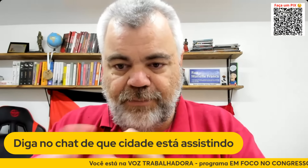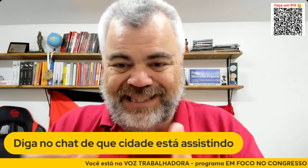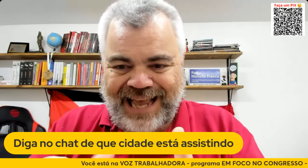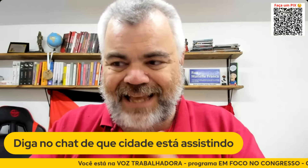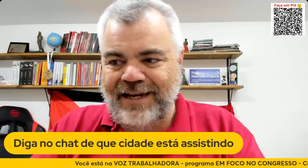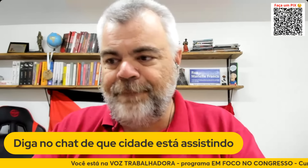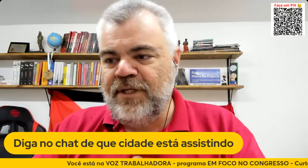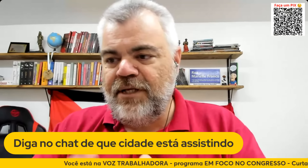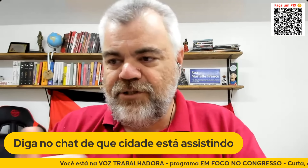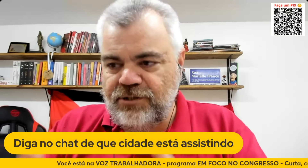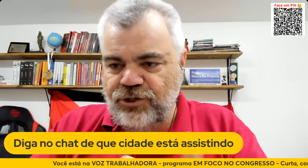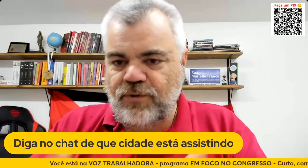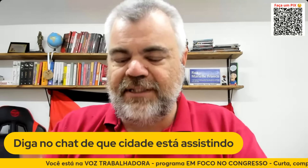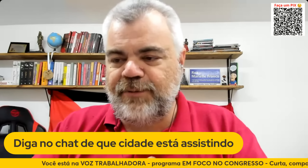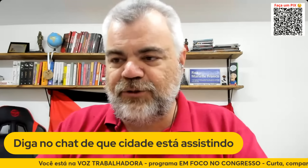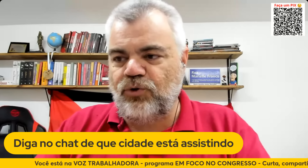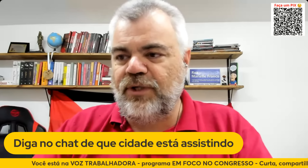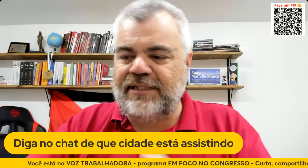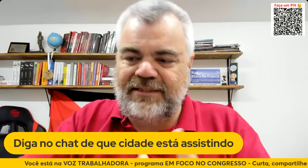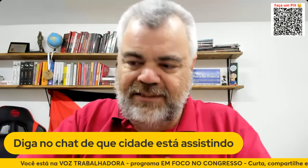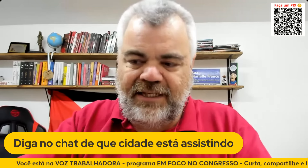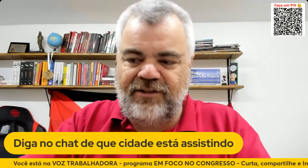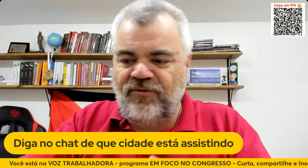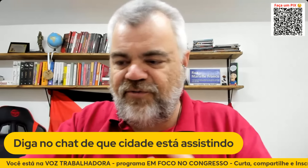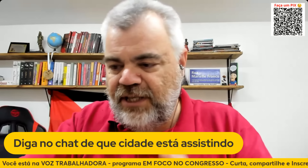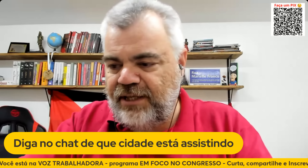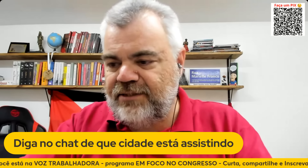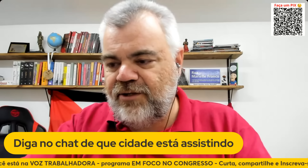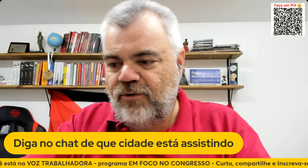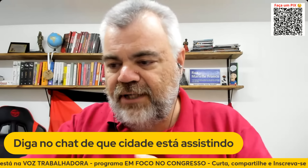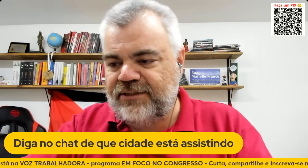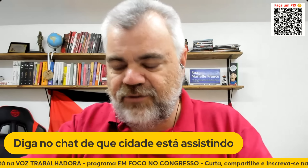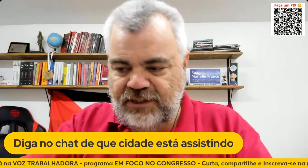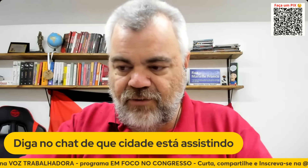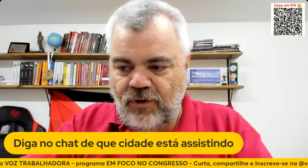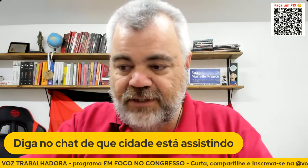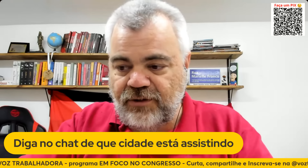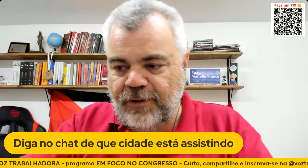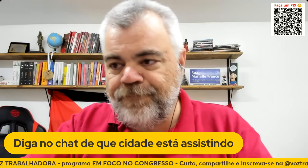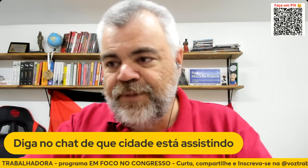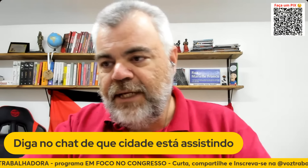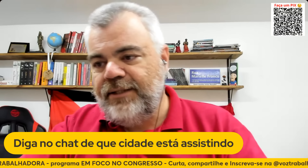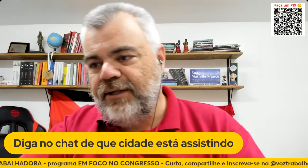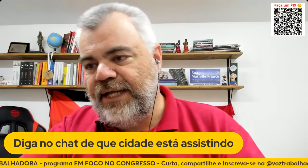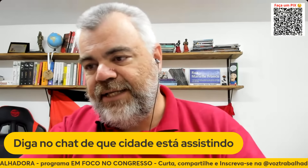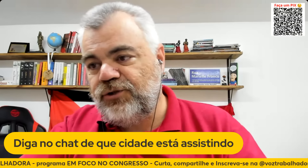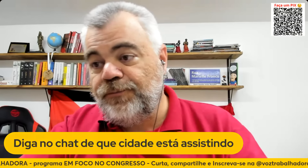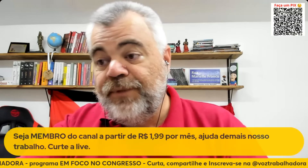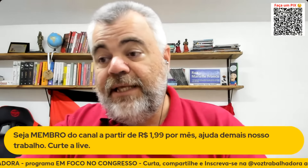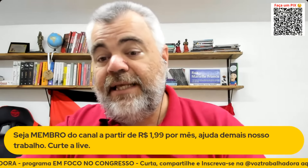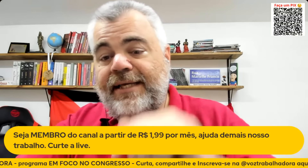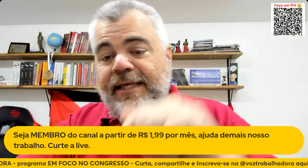gente ter uma ideia né De quantas pessoas assistem até o fim se gostam se não gostam né então é isso e aqui